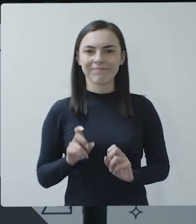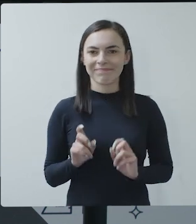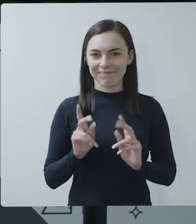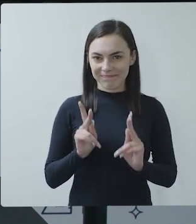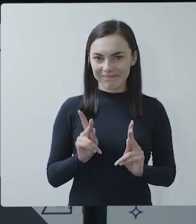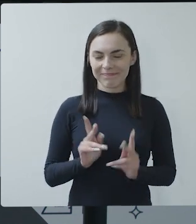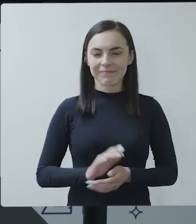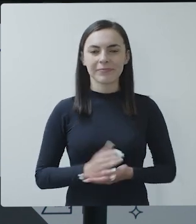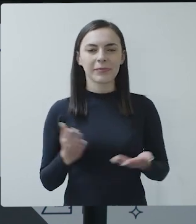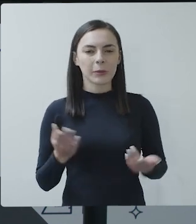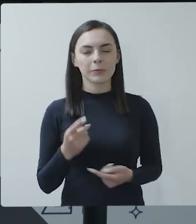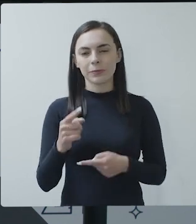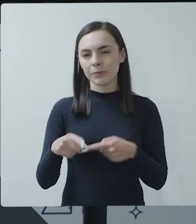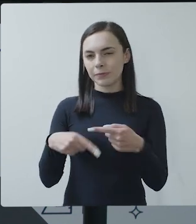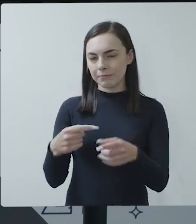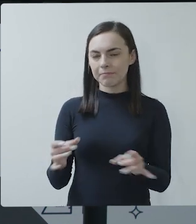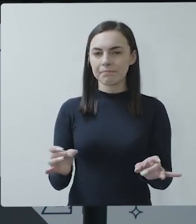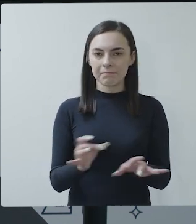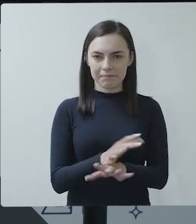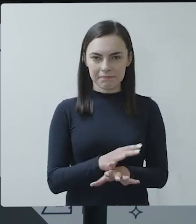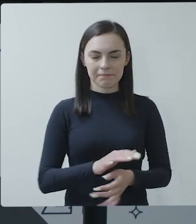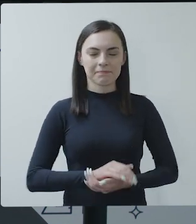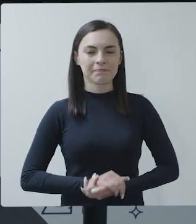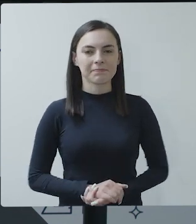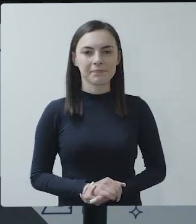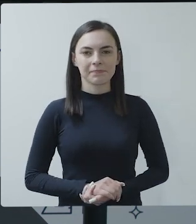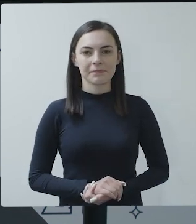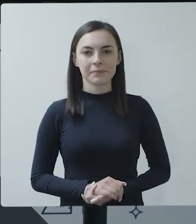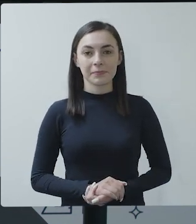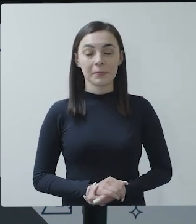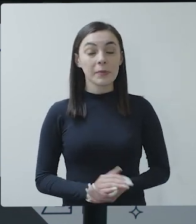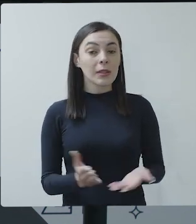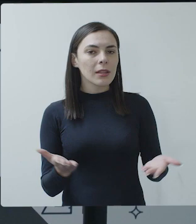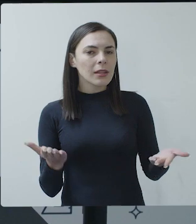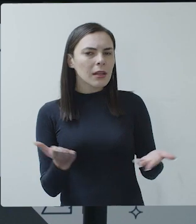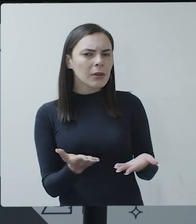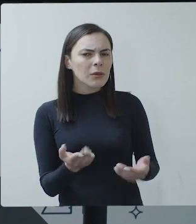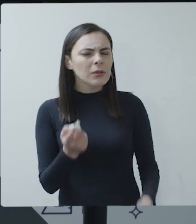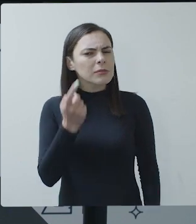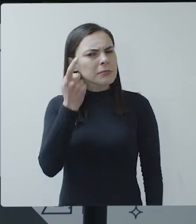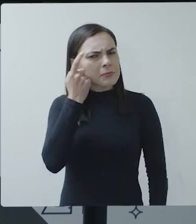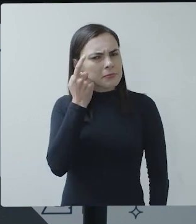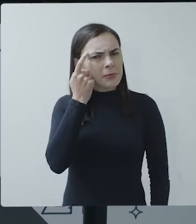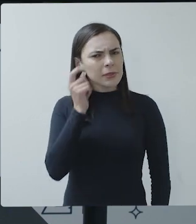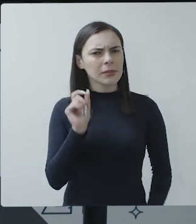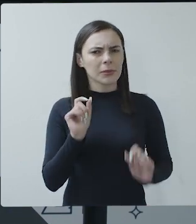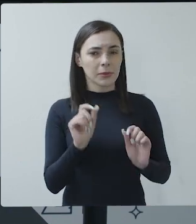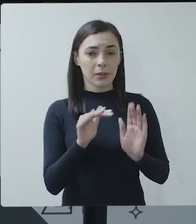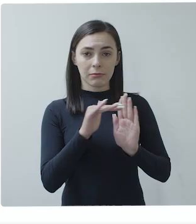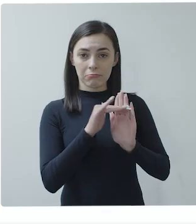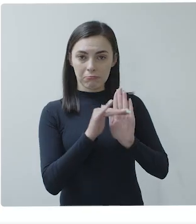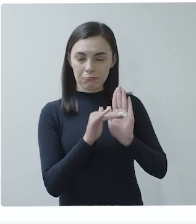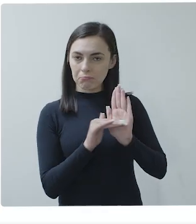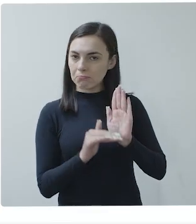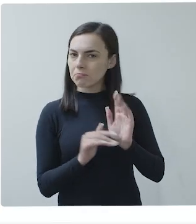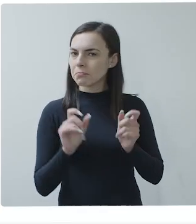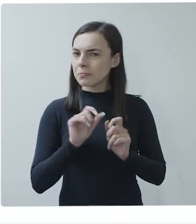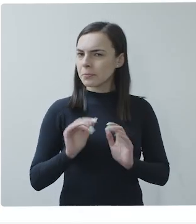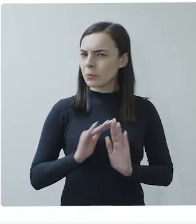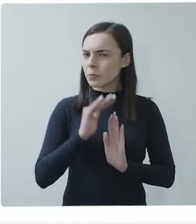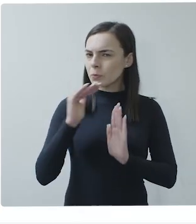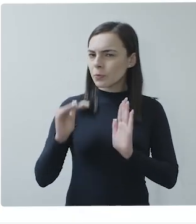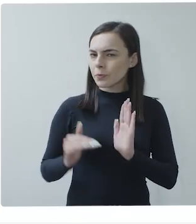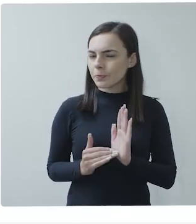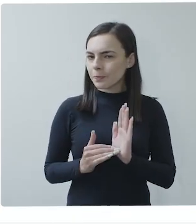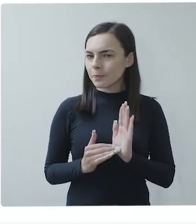ok? Então, vocês podem terminar. Vamos agora pensar se a gente conseguiu concluir toda a nossa